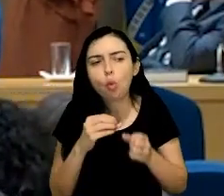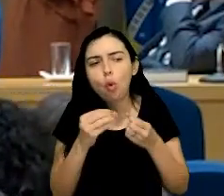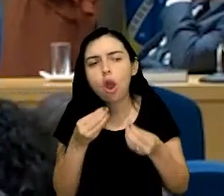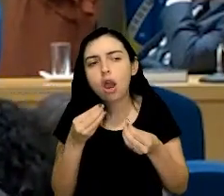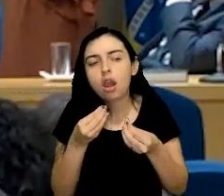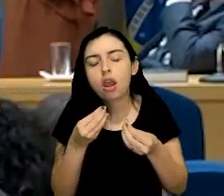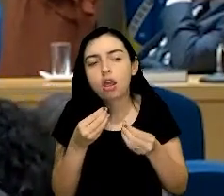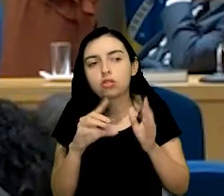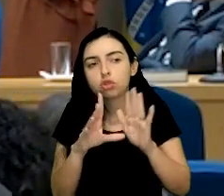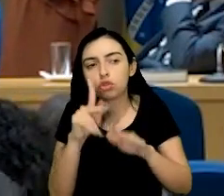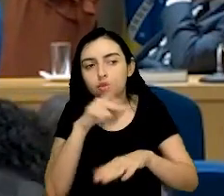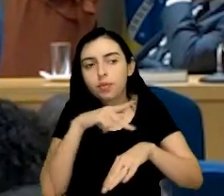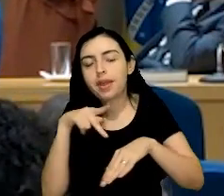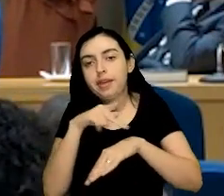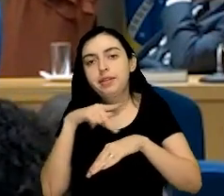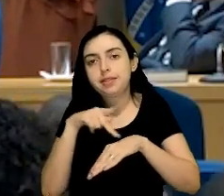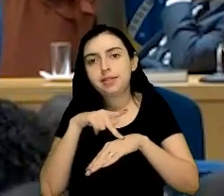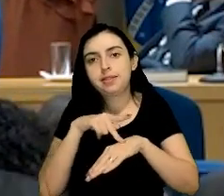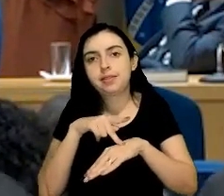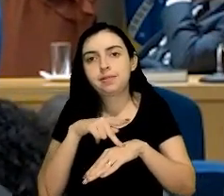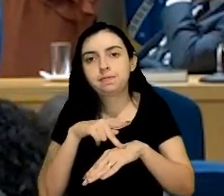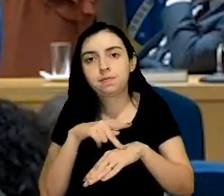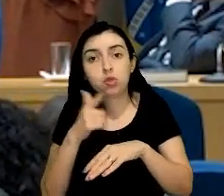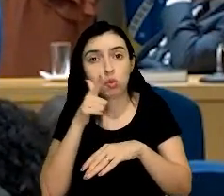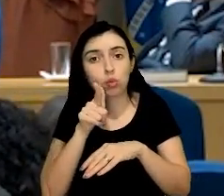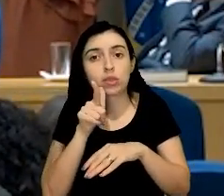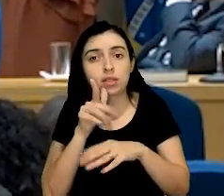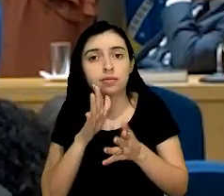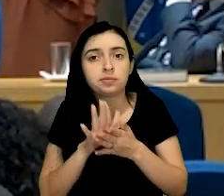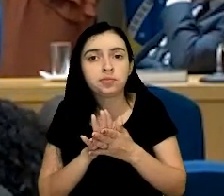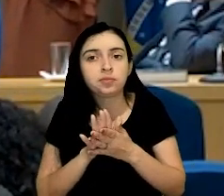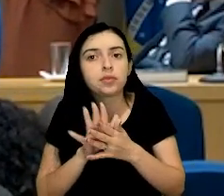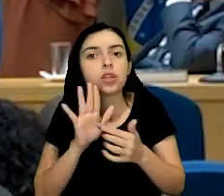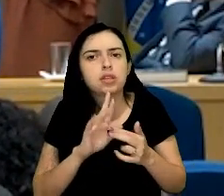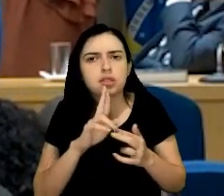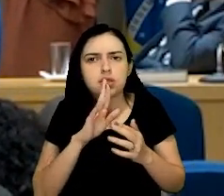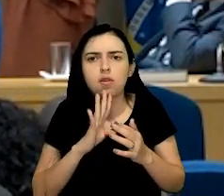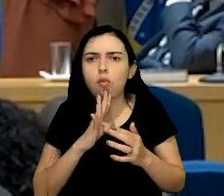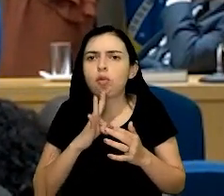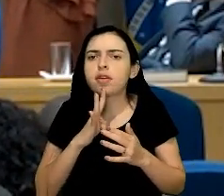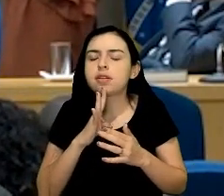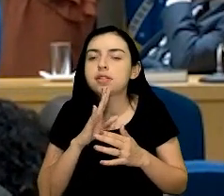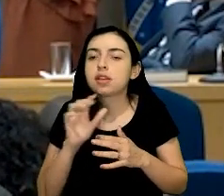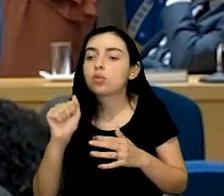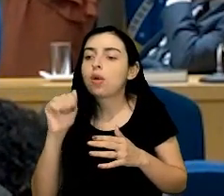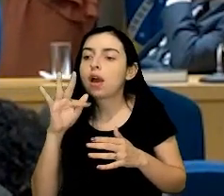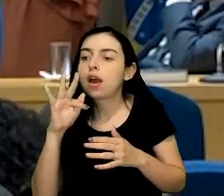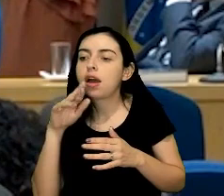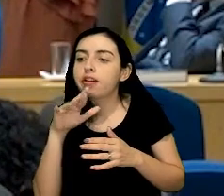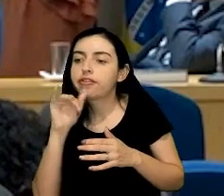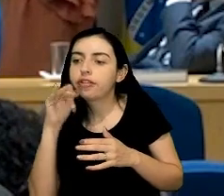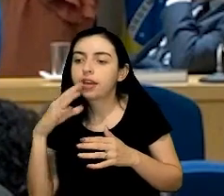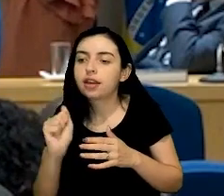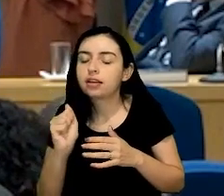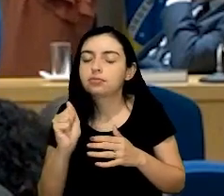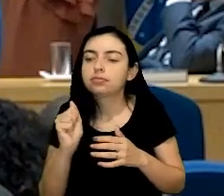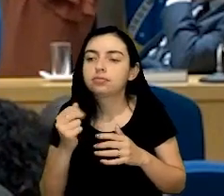países, né? Deixa eu ver se eu consigo. Aqui são os reconhecidos, então olha a África como ele está bem concentrado, e esses são